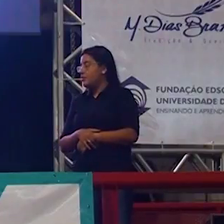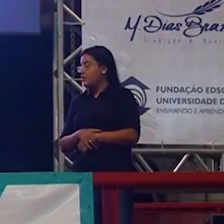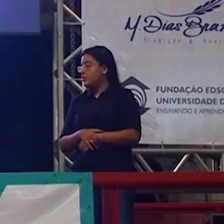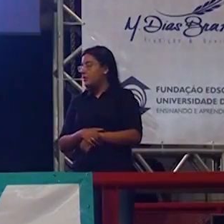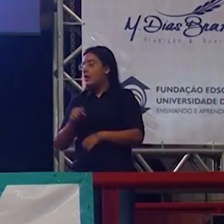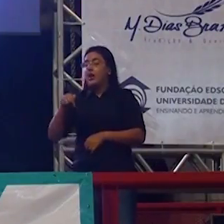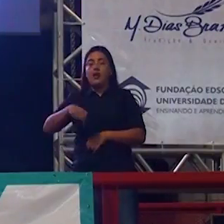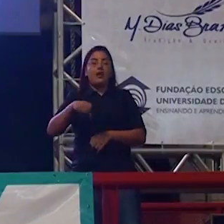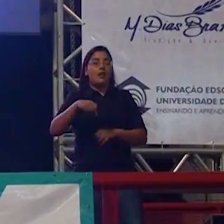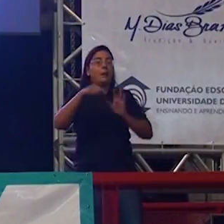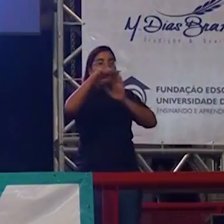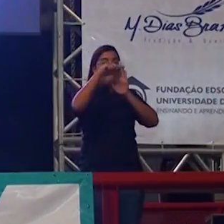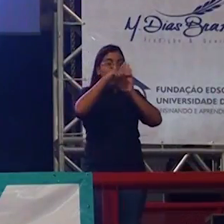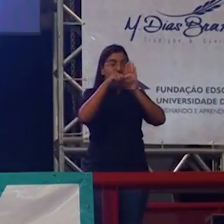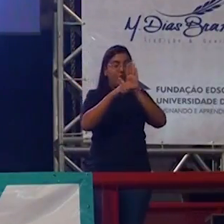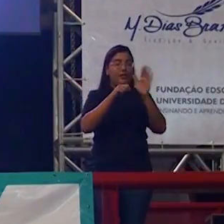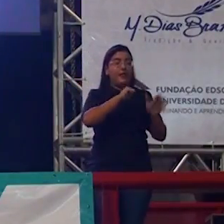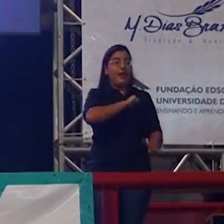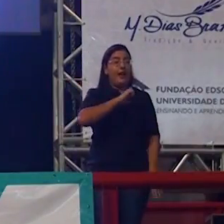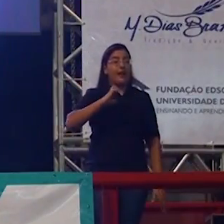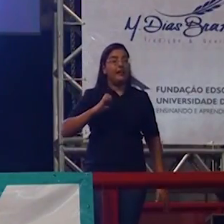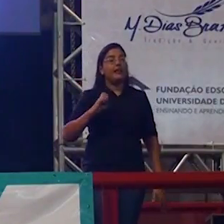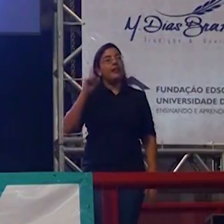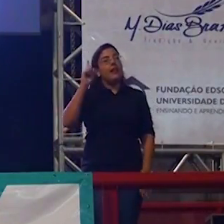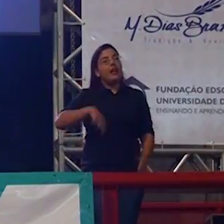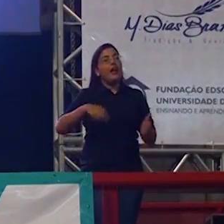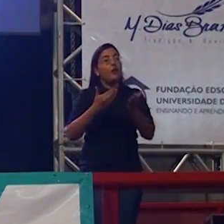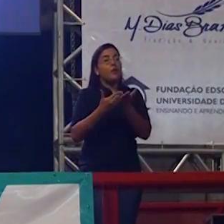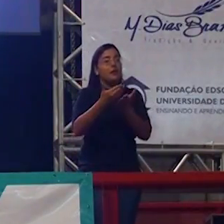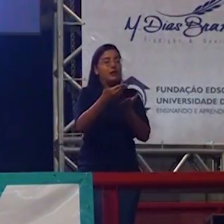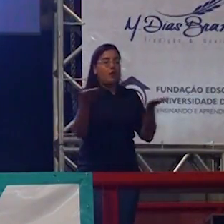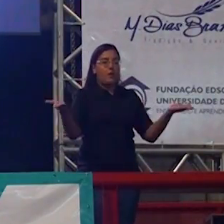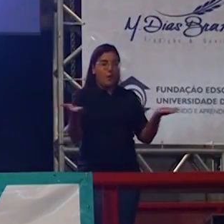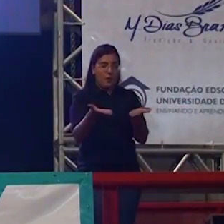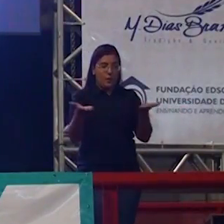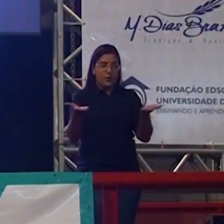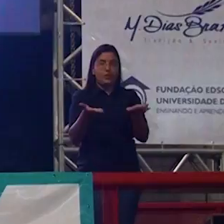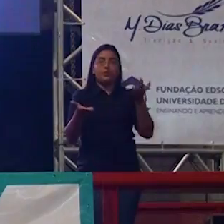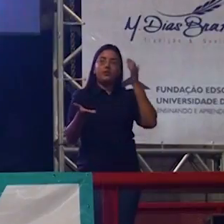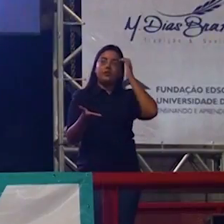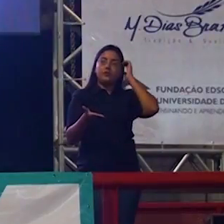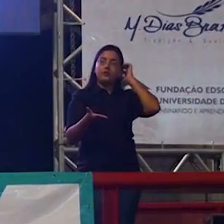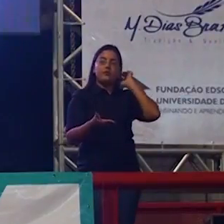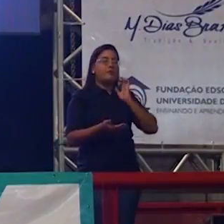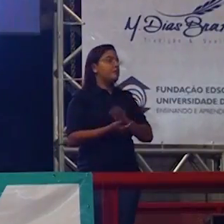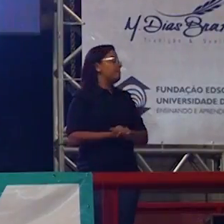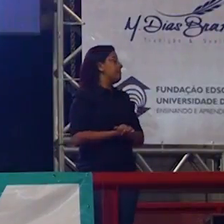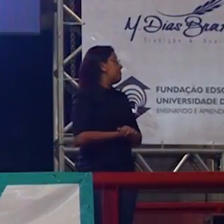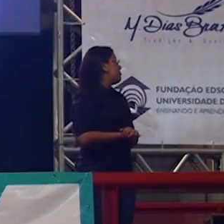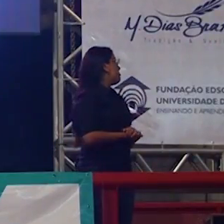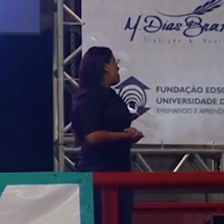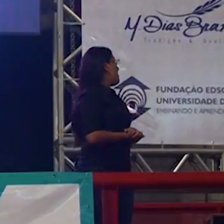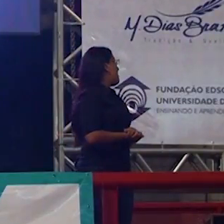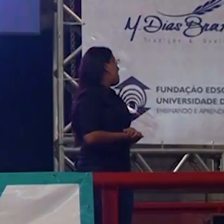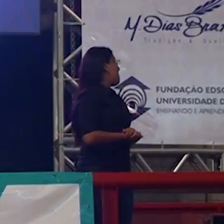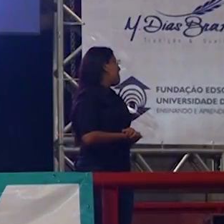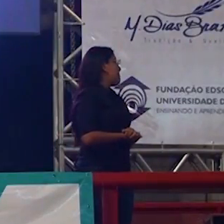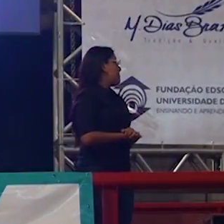pessoal, esse projeto Academia Enem é um projeto que está começando hoje. Não é isso, Normando? Está começando hoje o